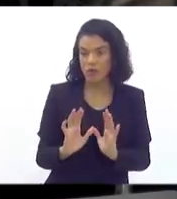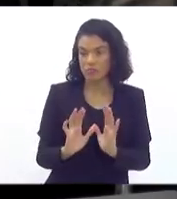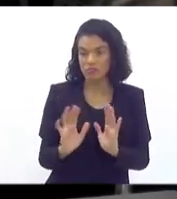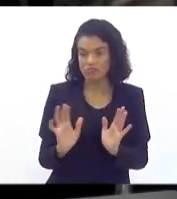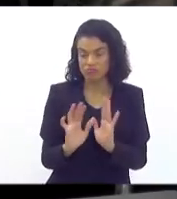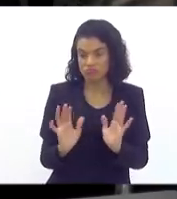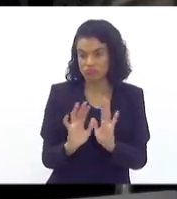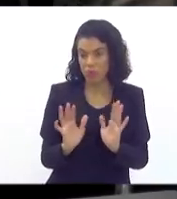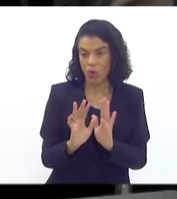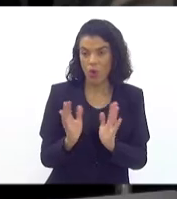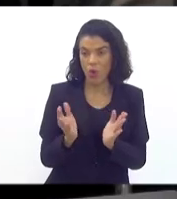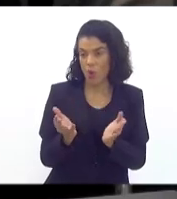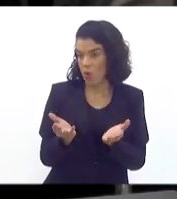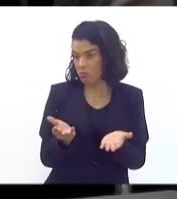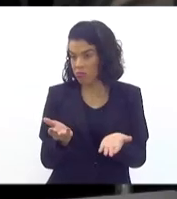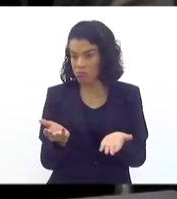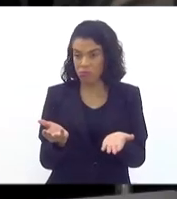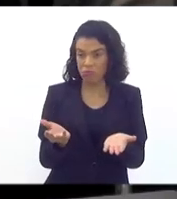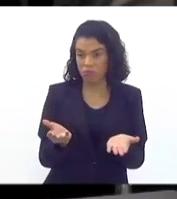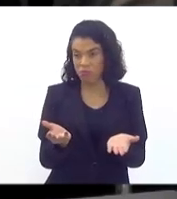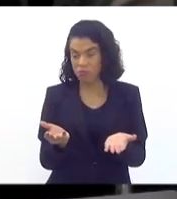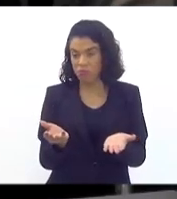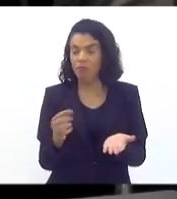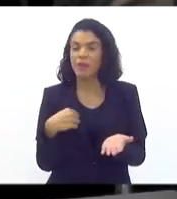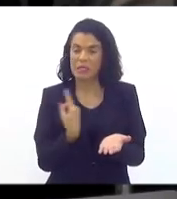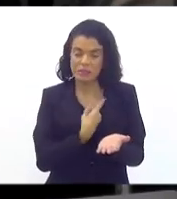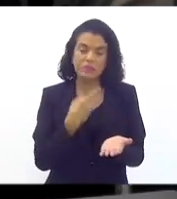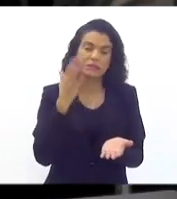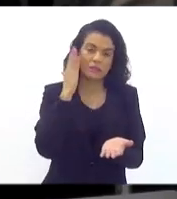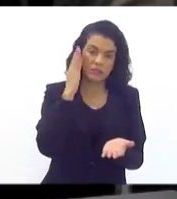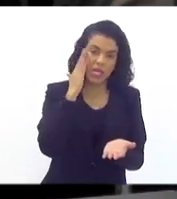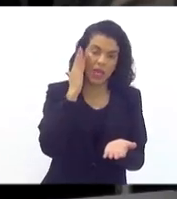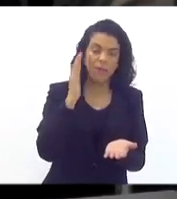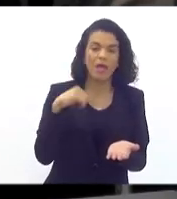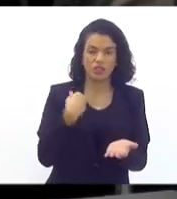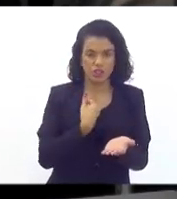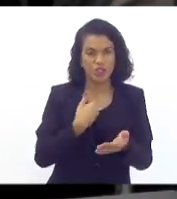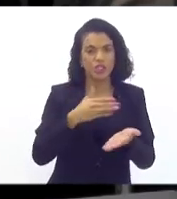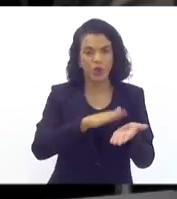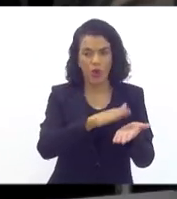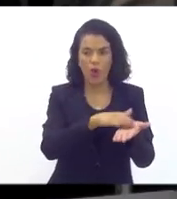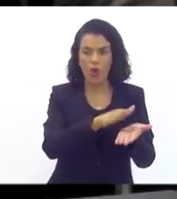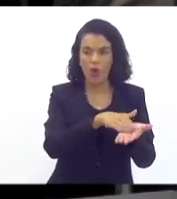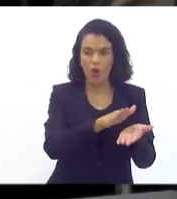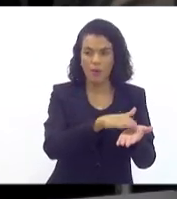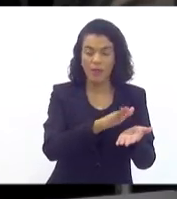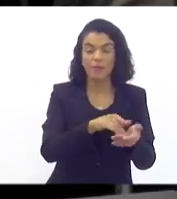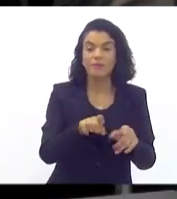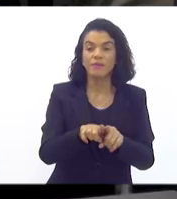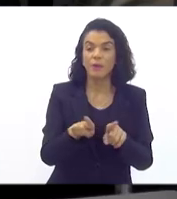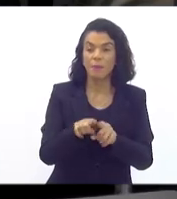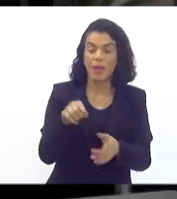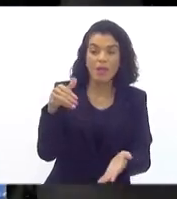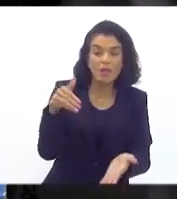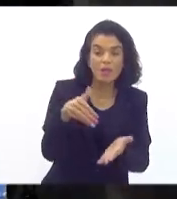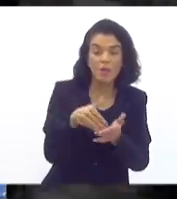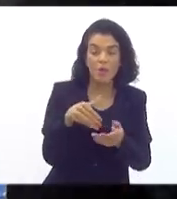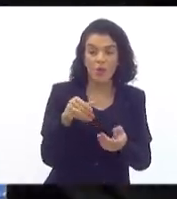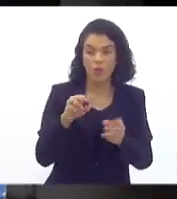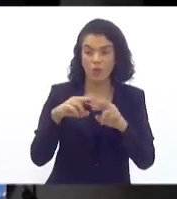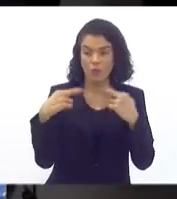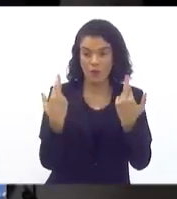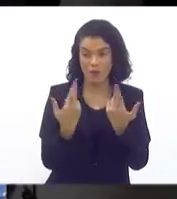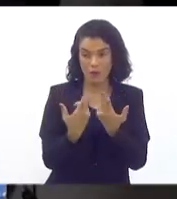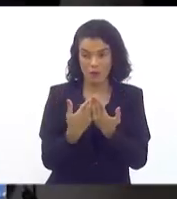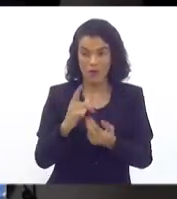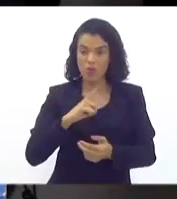possa ser distribuído a gente sabe a gente cobra na última reunião por exemplo eu